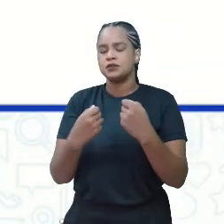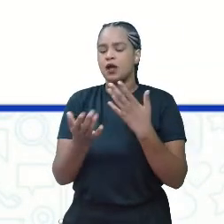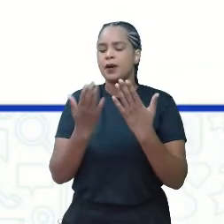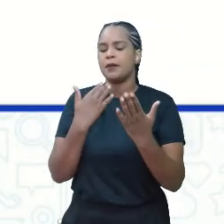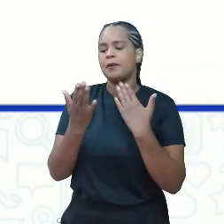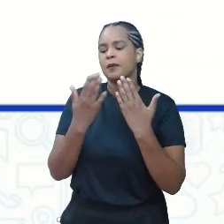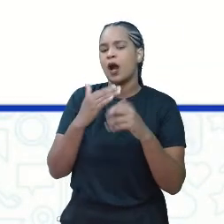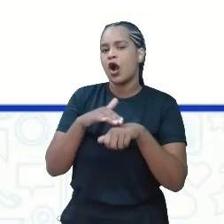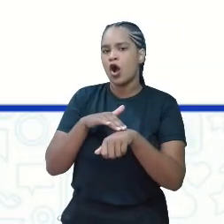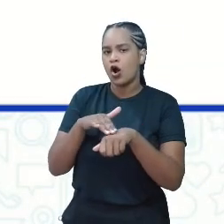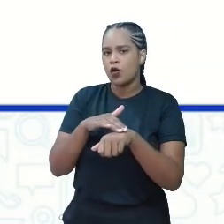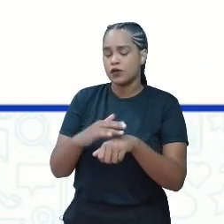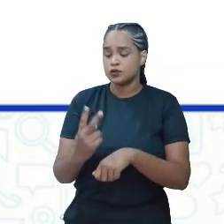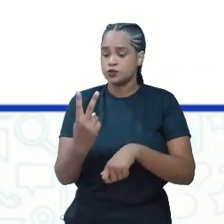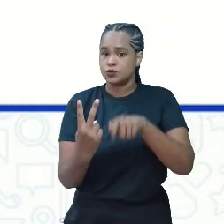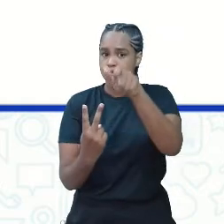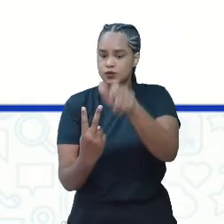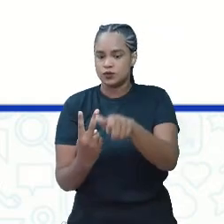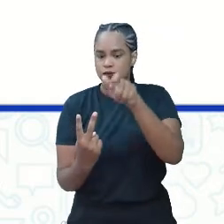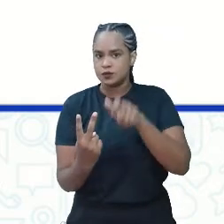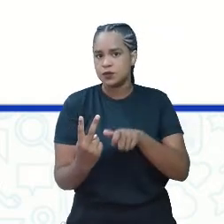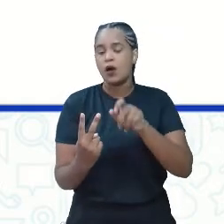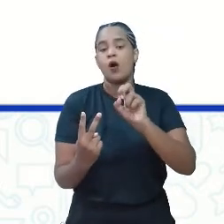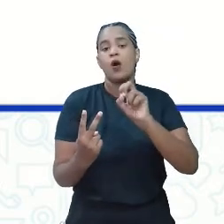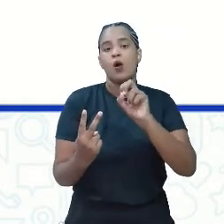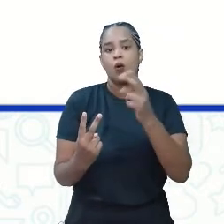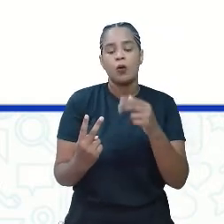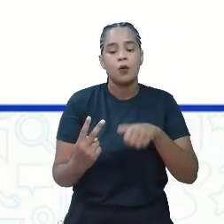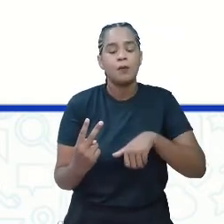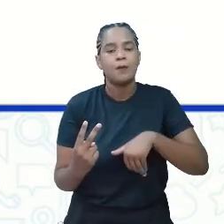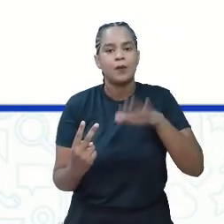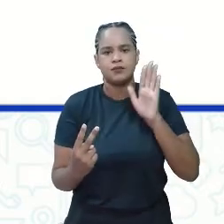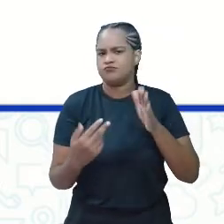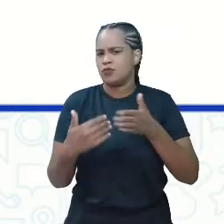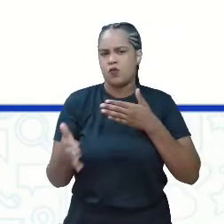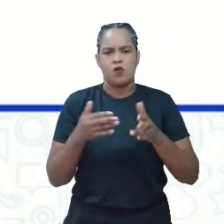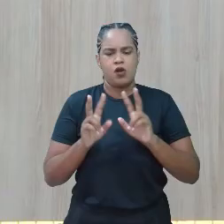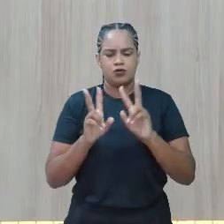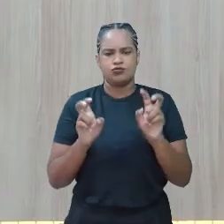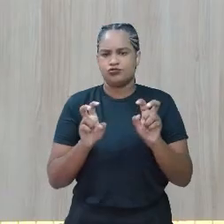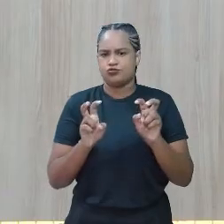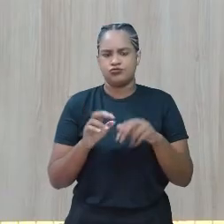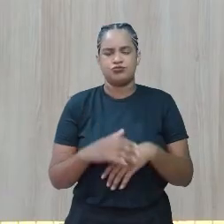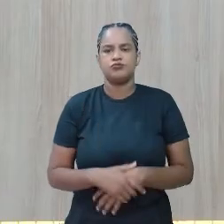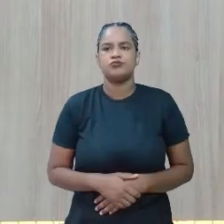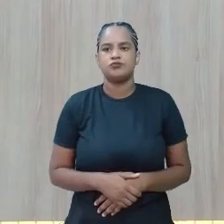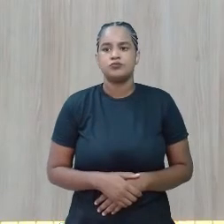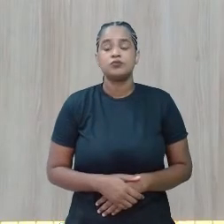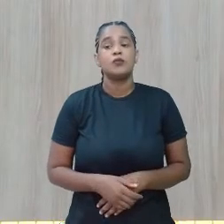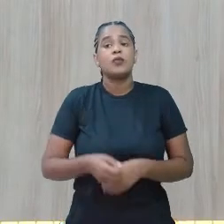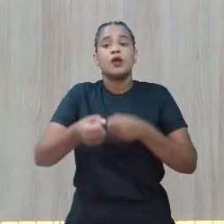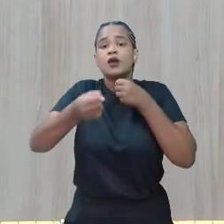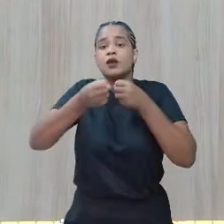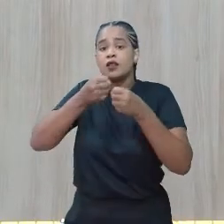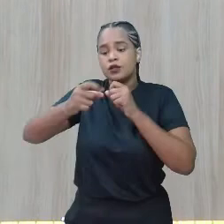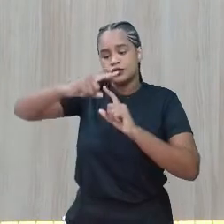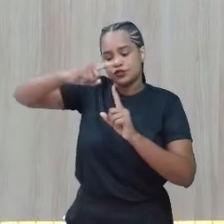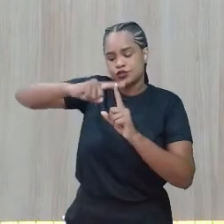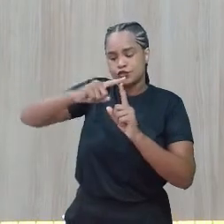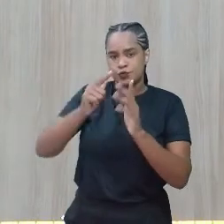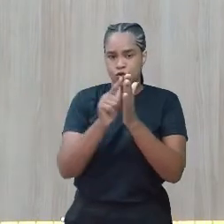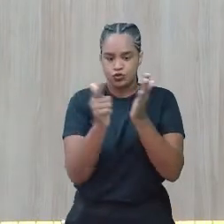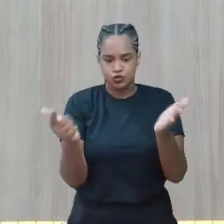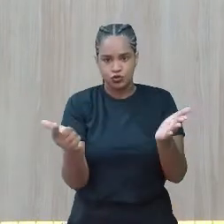pessoas ou mais sobre quaisquer assunto. A entrevista